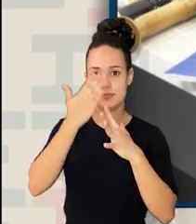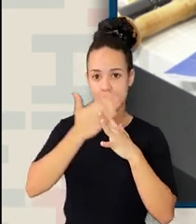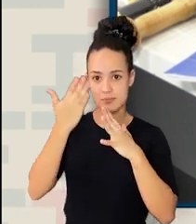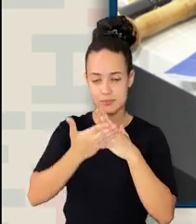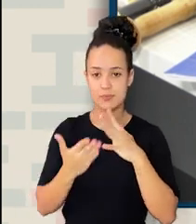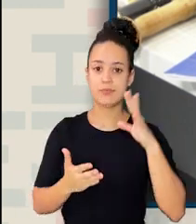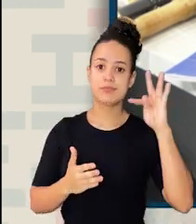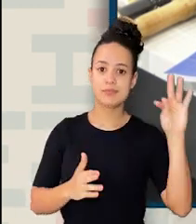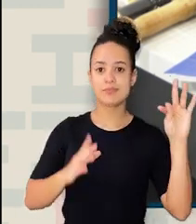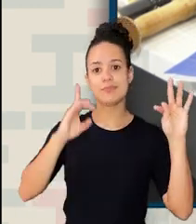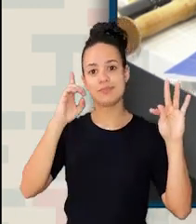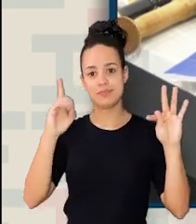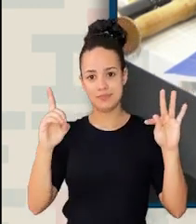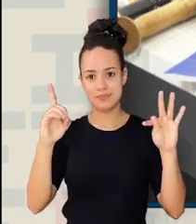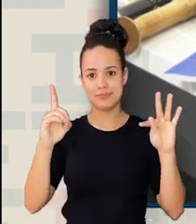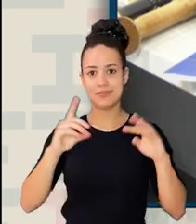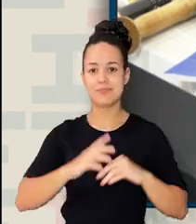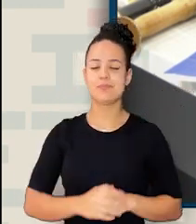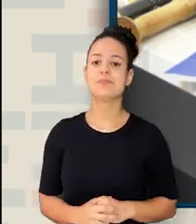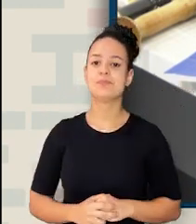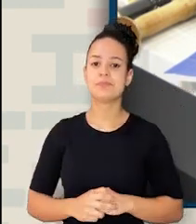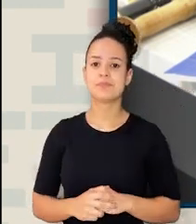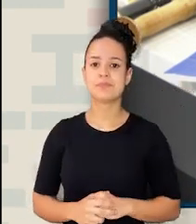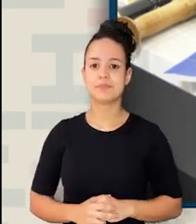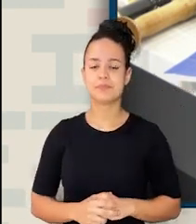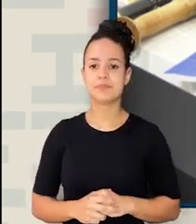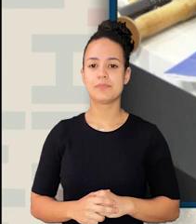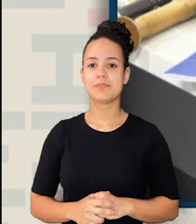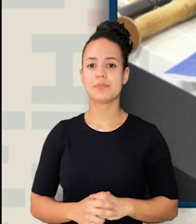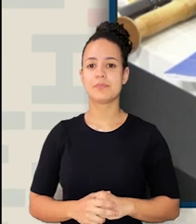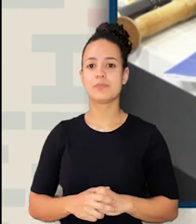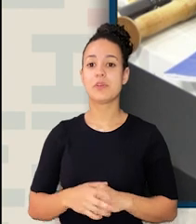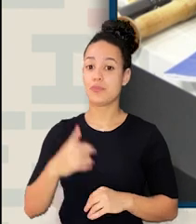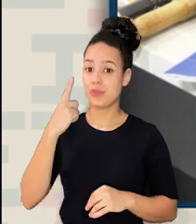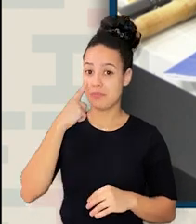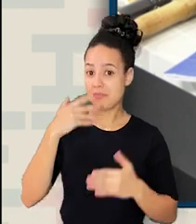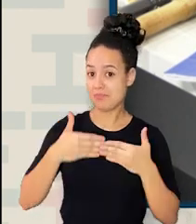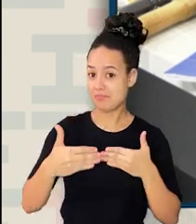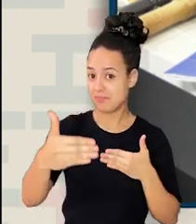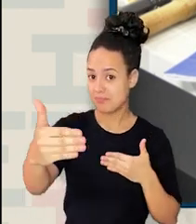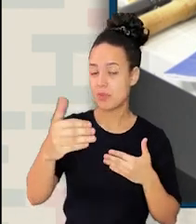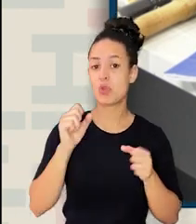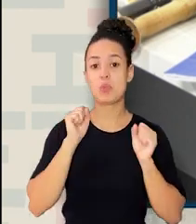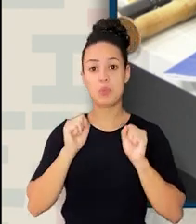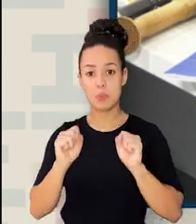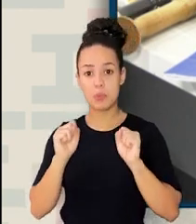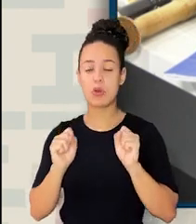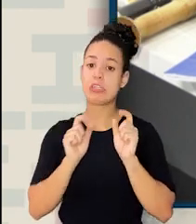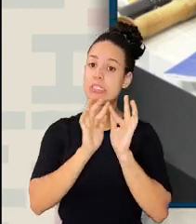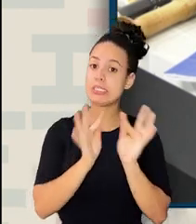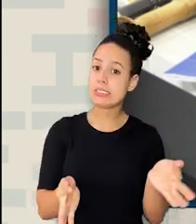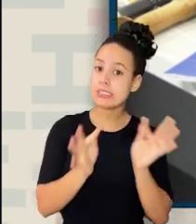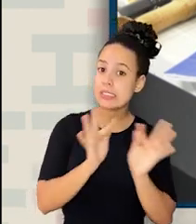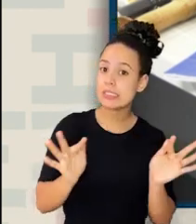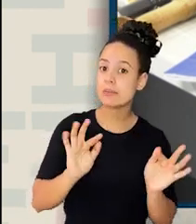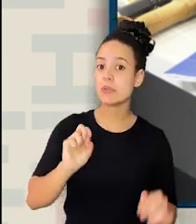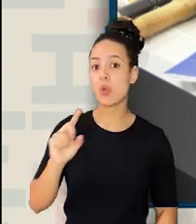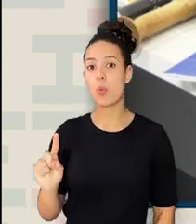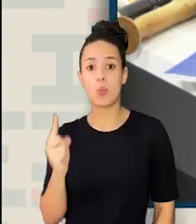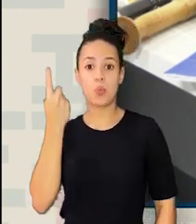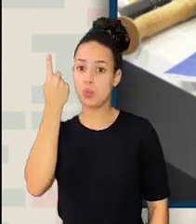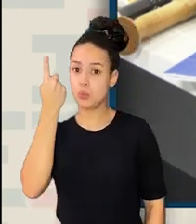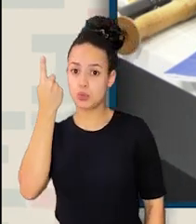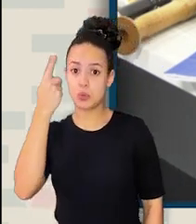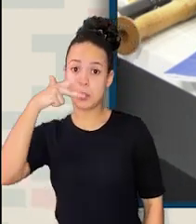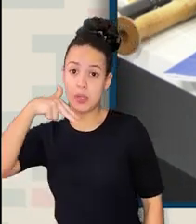do D, né? Como a gente vai ver aqui, que elas podem aparecer de uma forma simples ou única, repetida,